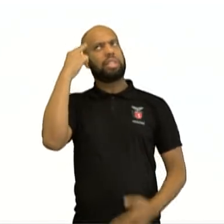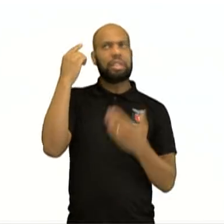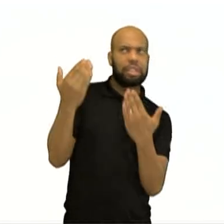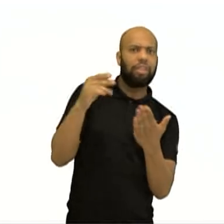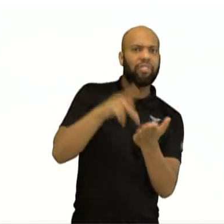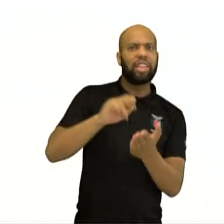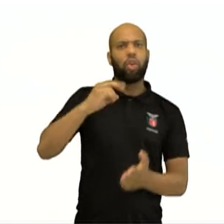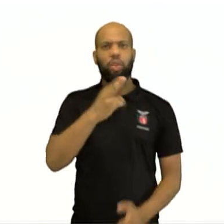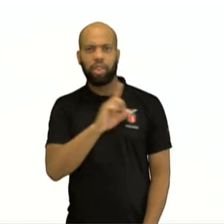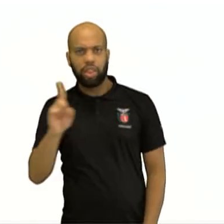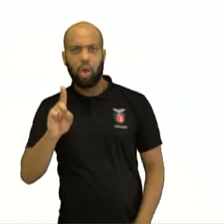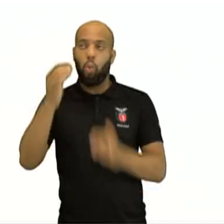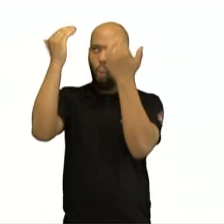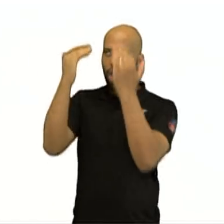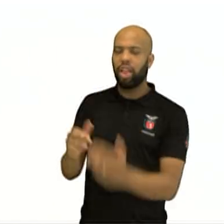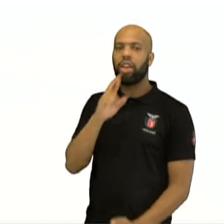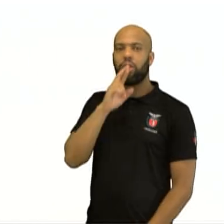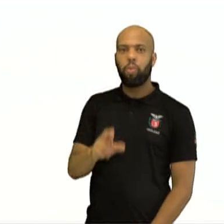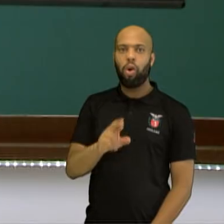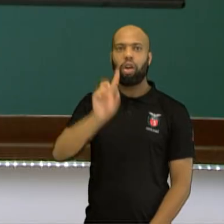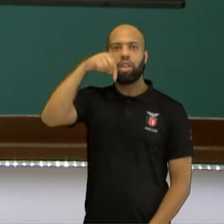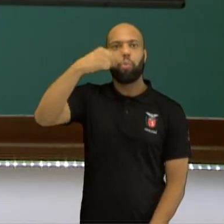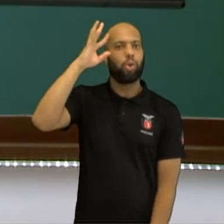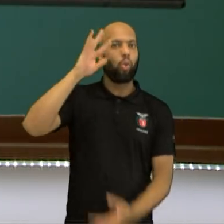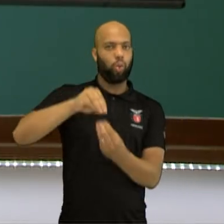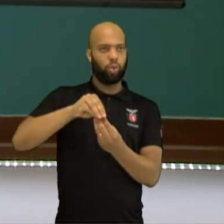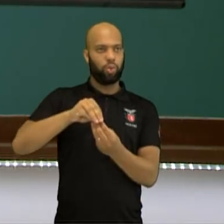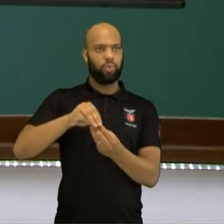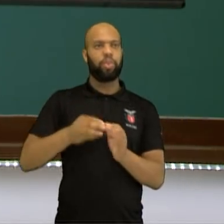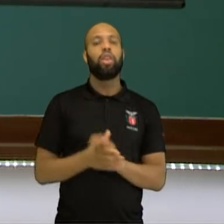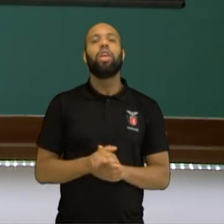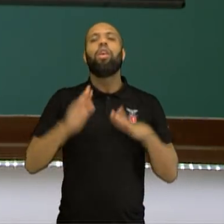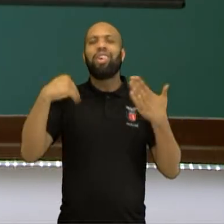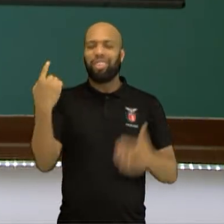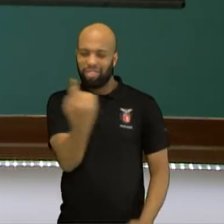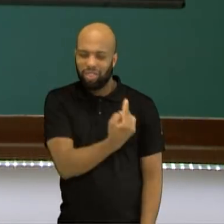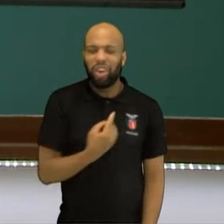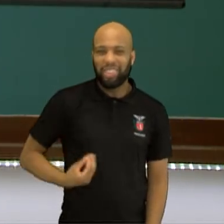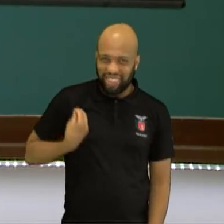resultados e a conclusão, tá certo? Nossa vida